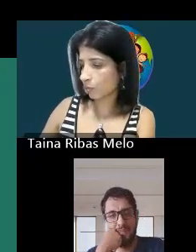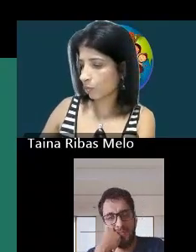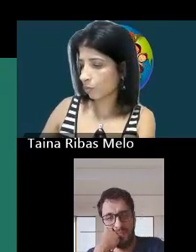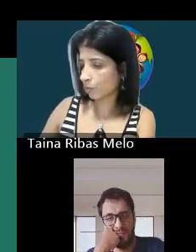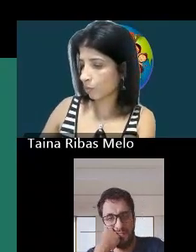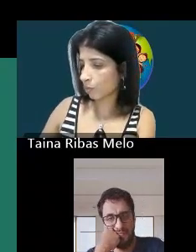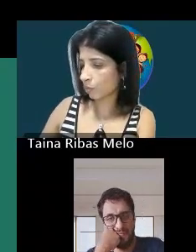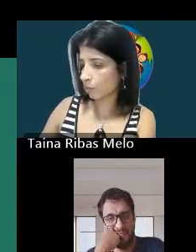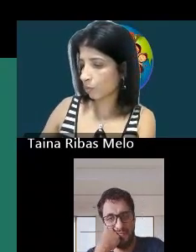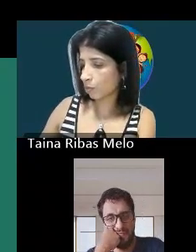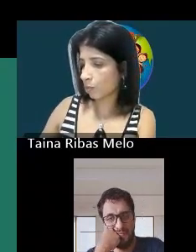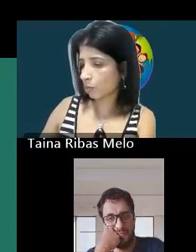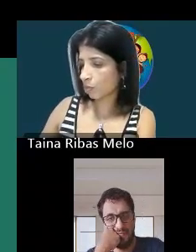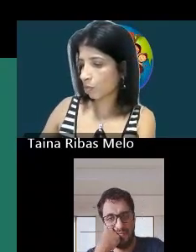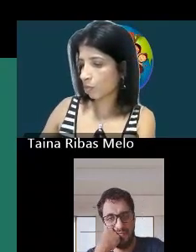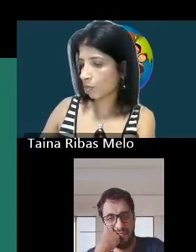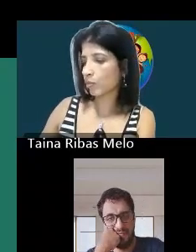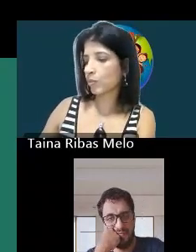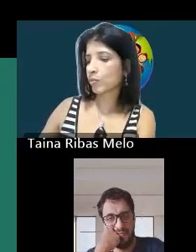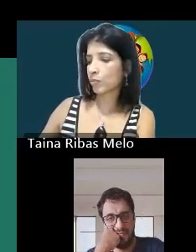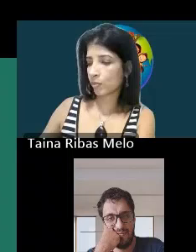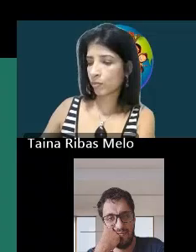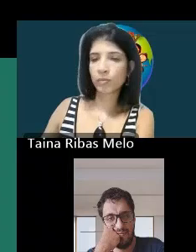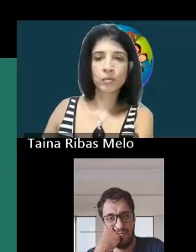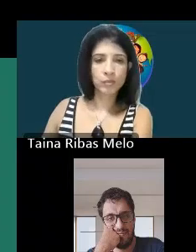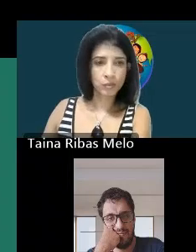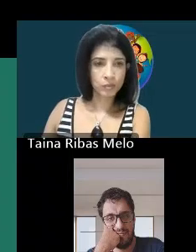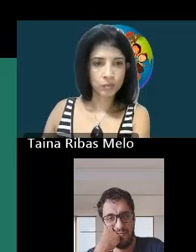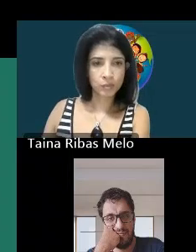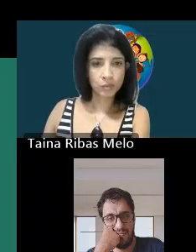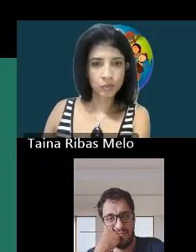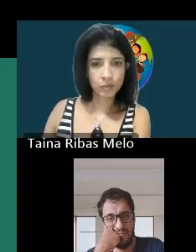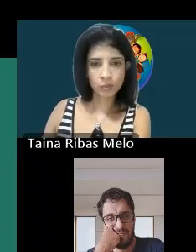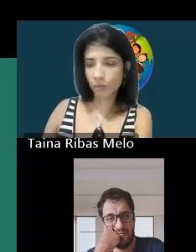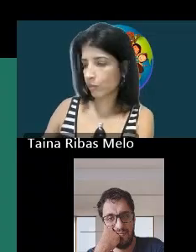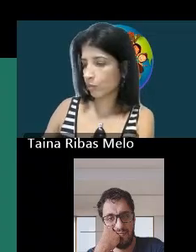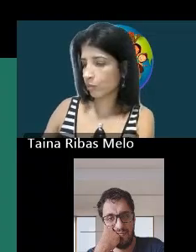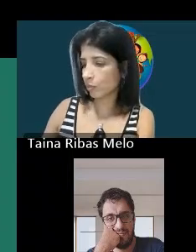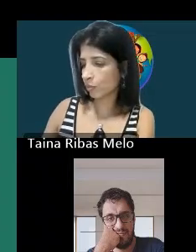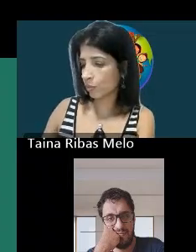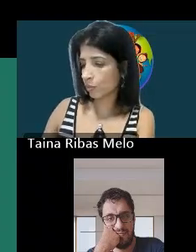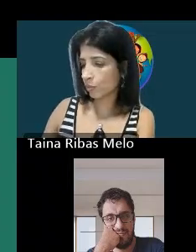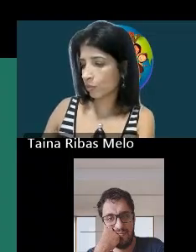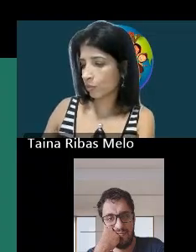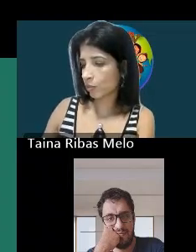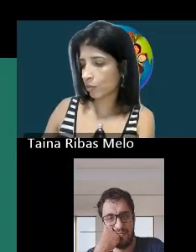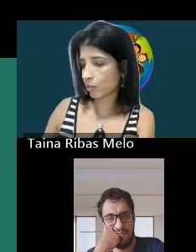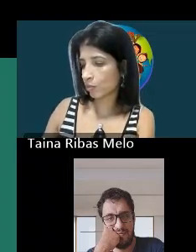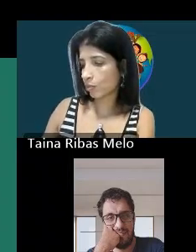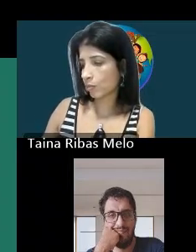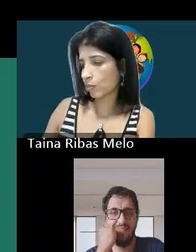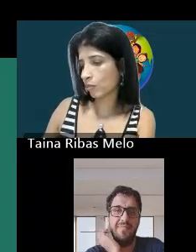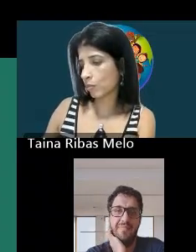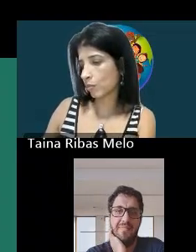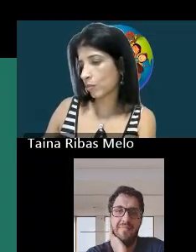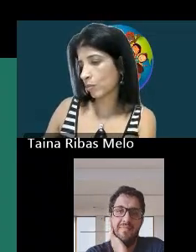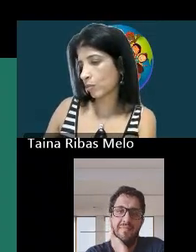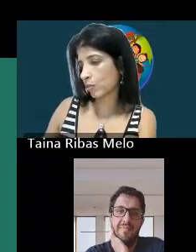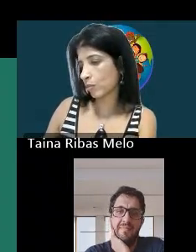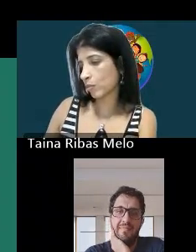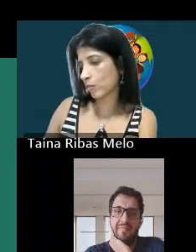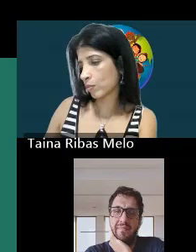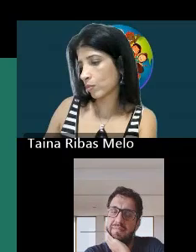Eu vou apresentar, então, o questionário que eu escolhi para o meu plano de trabalho, que traduzido para o português, ele ficou, então, questionário de vínculo